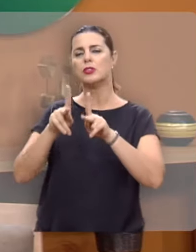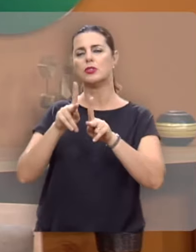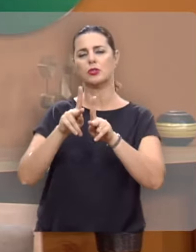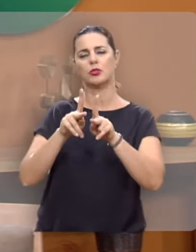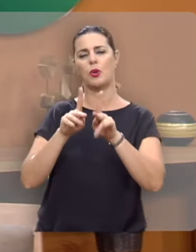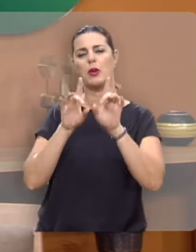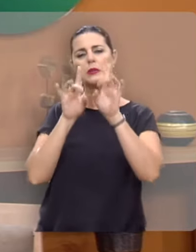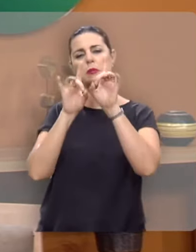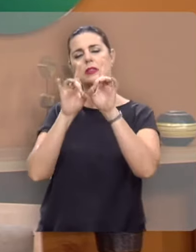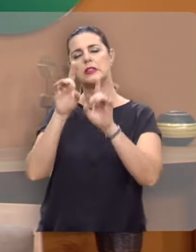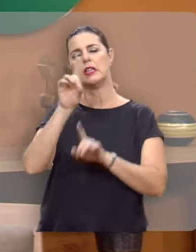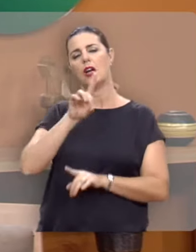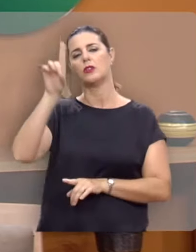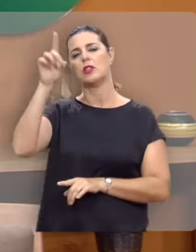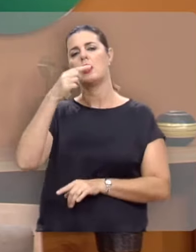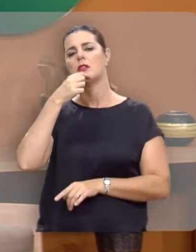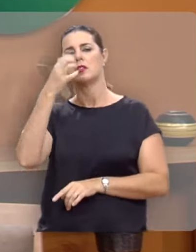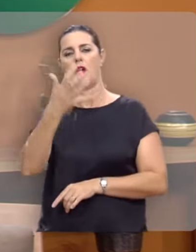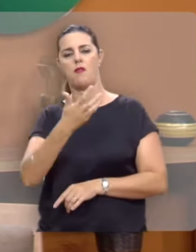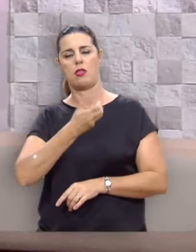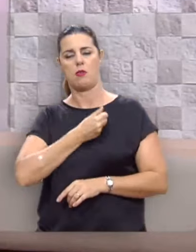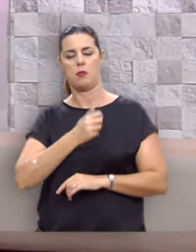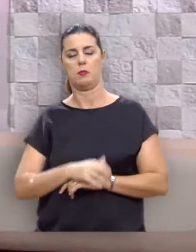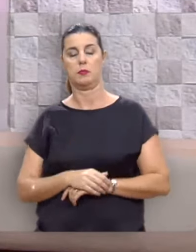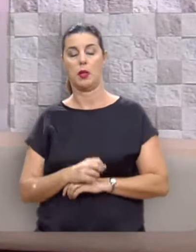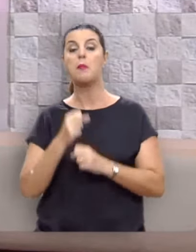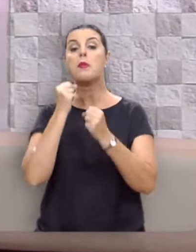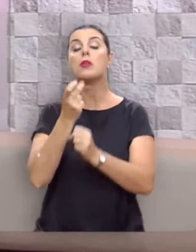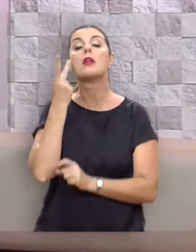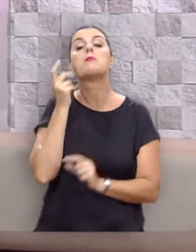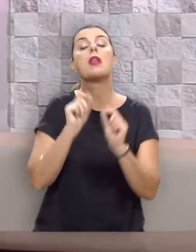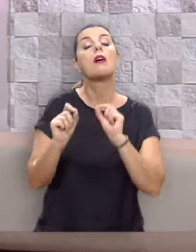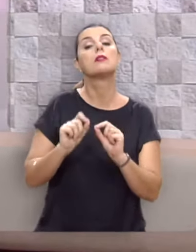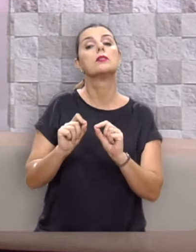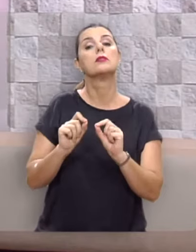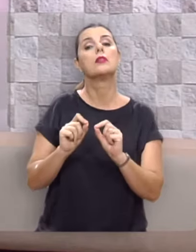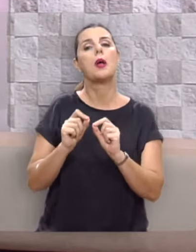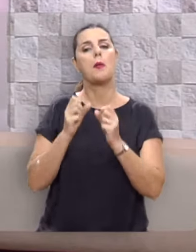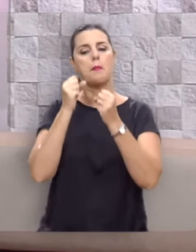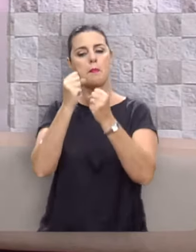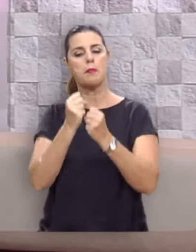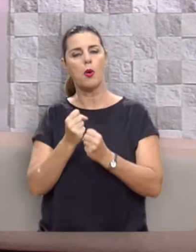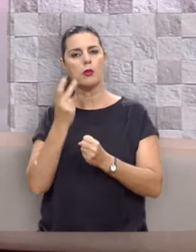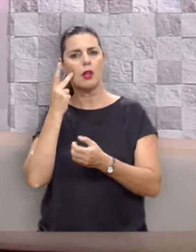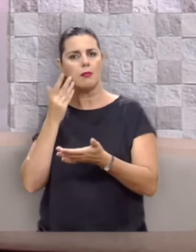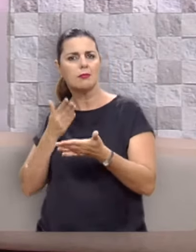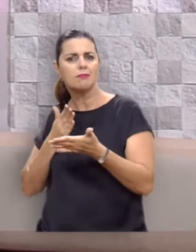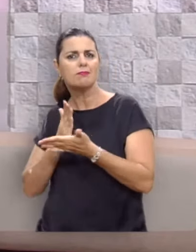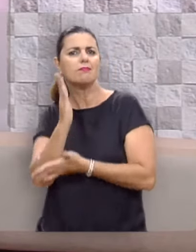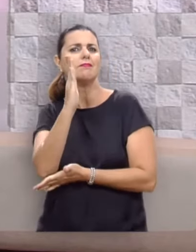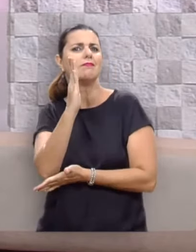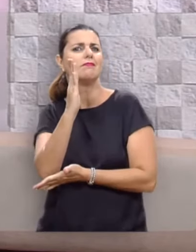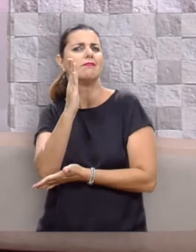gloriosa do nosso Redentor. Poder para quê? Poder para romper as